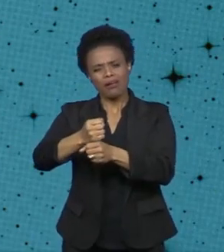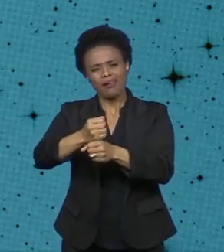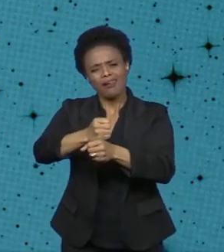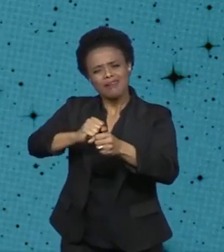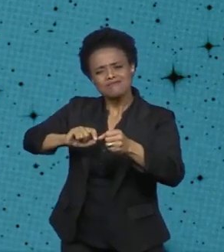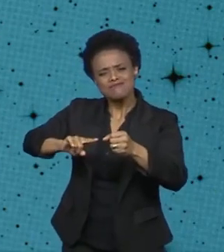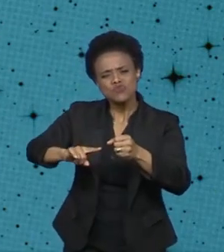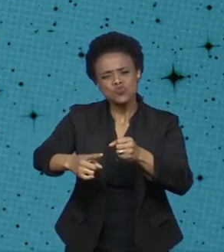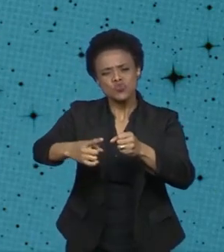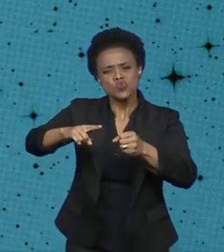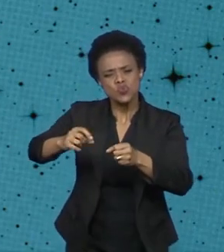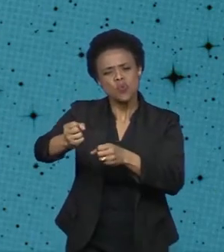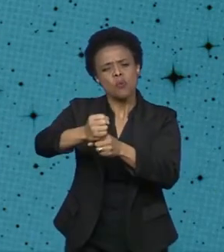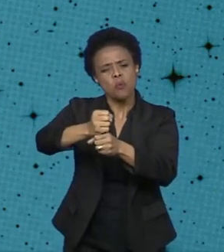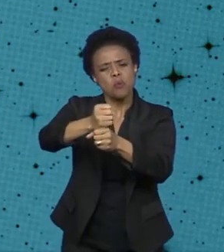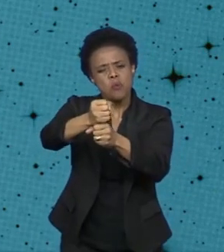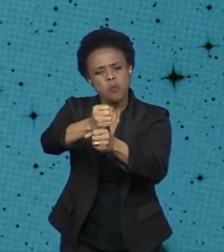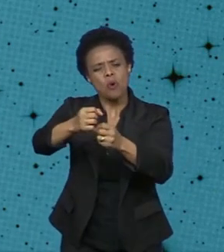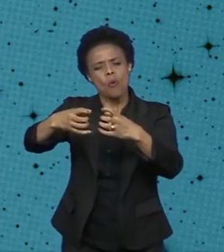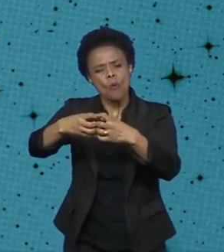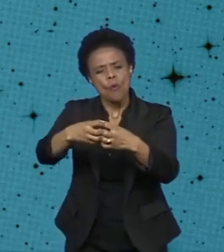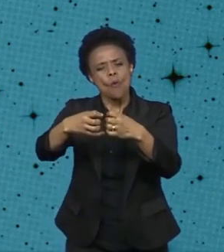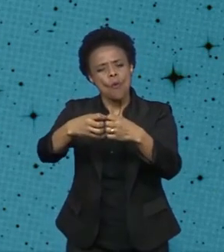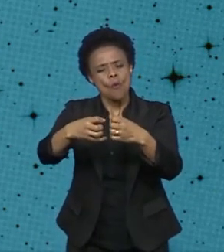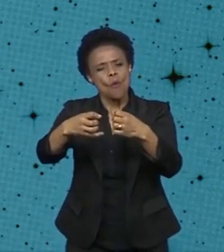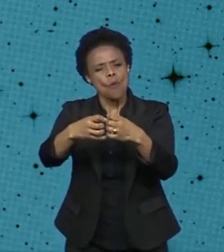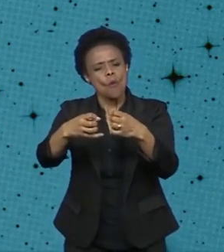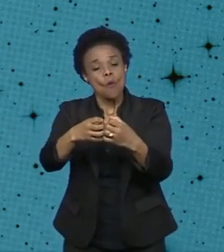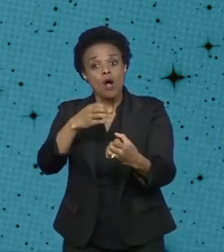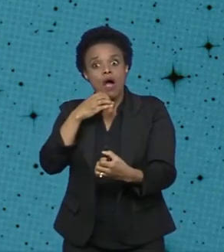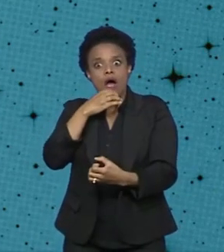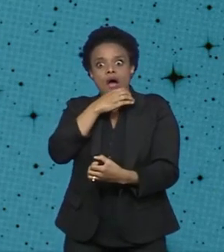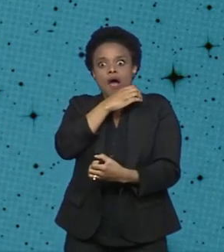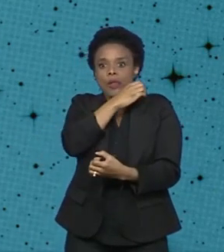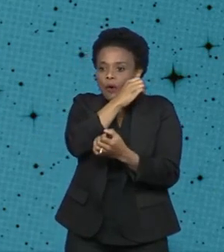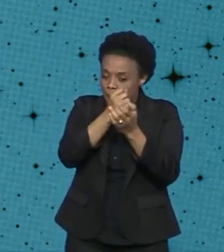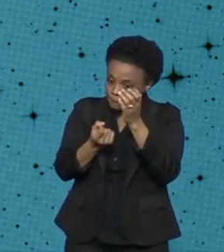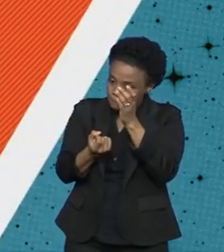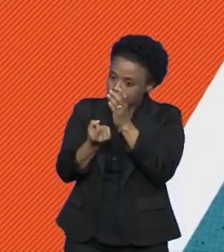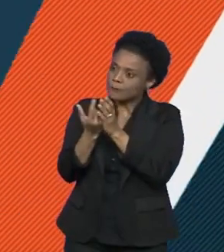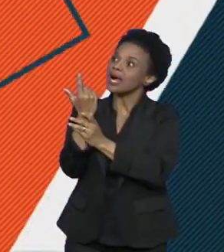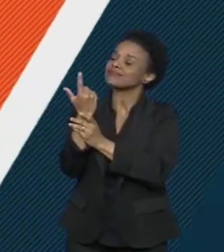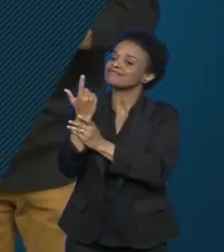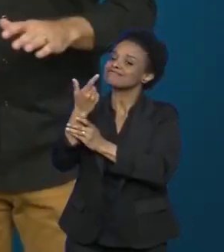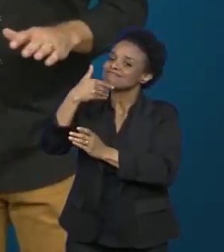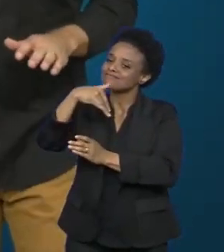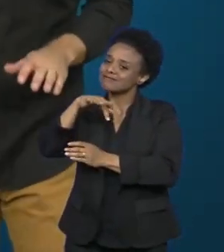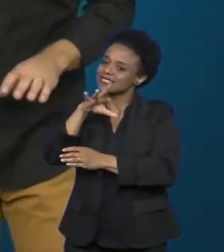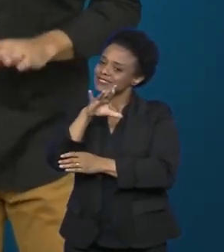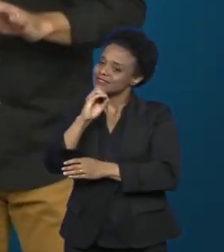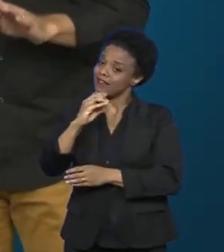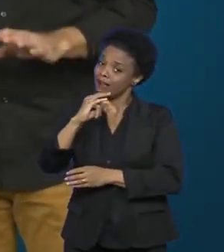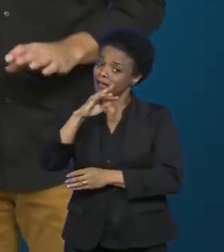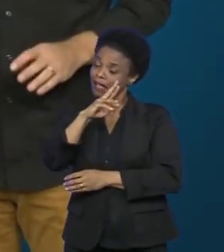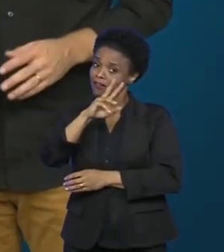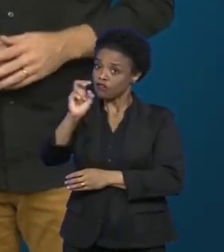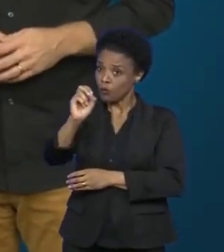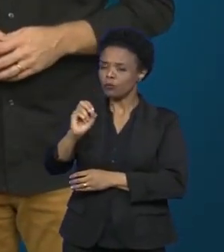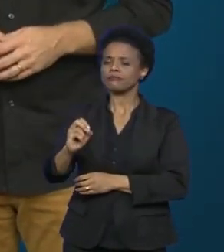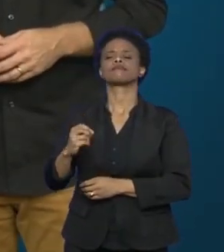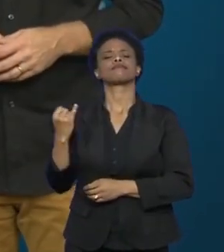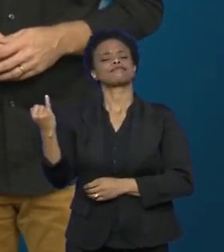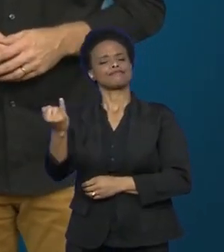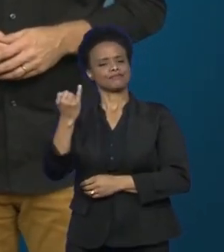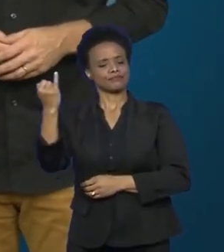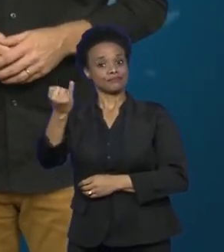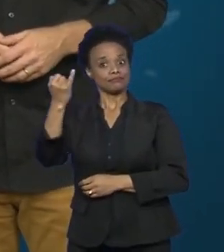foram comprimidas e expostas a altas temperaturas, dando origem ao minério de carvão. Um elemento químico essencial para a